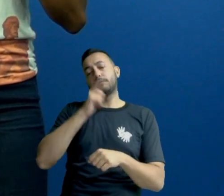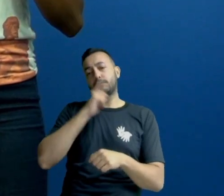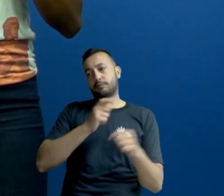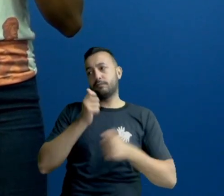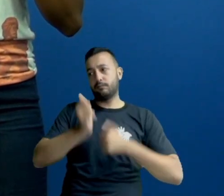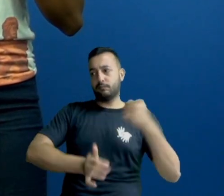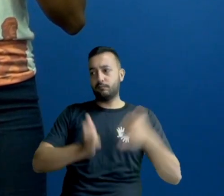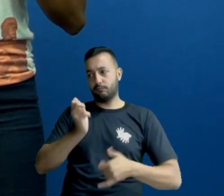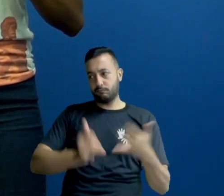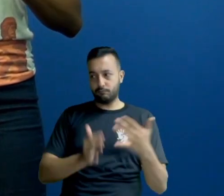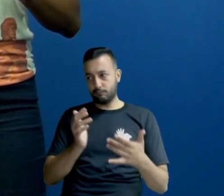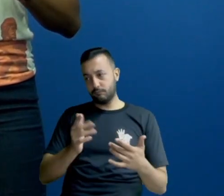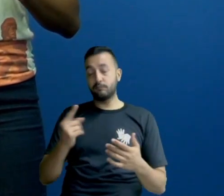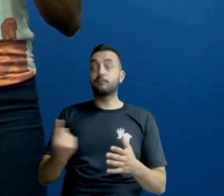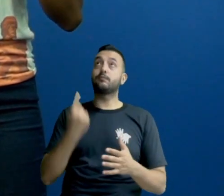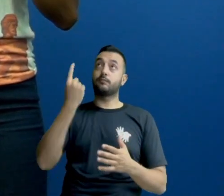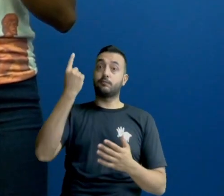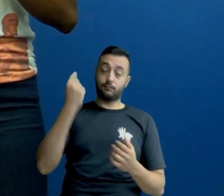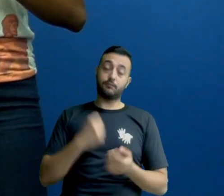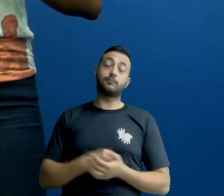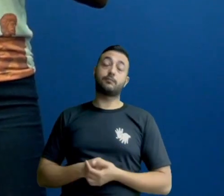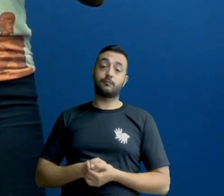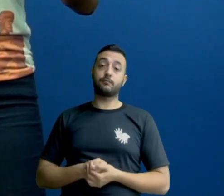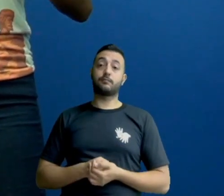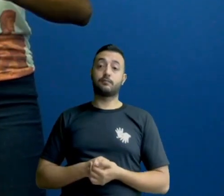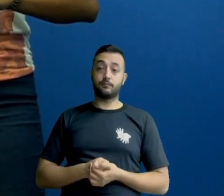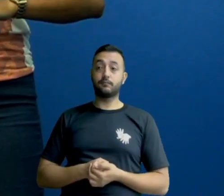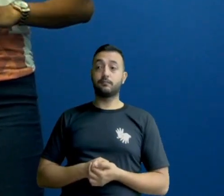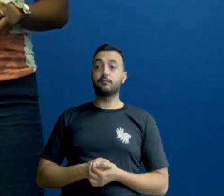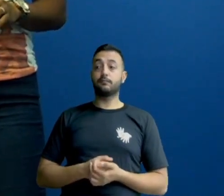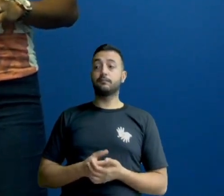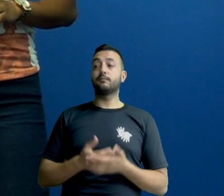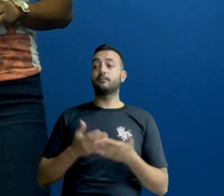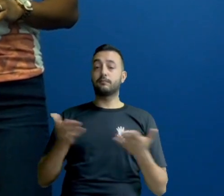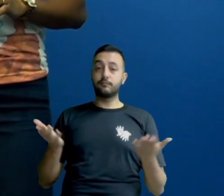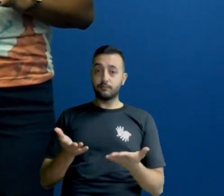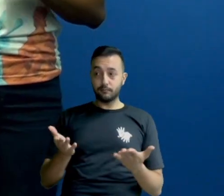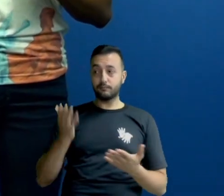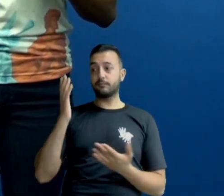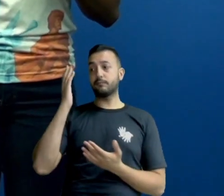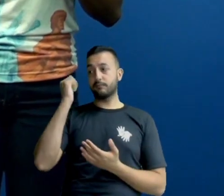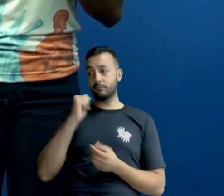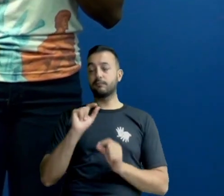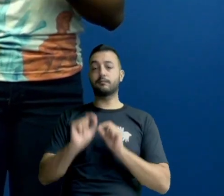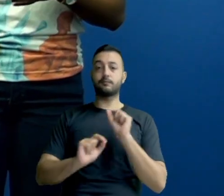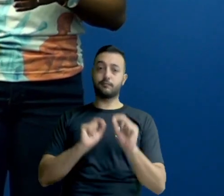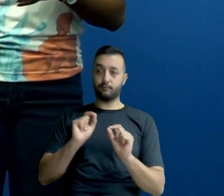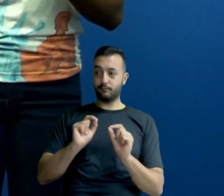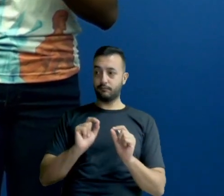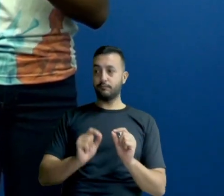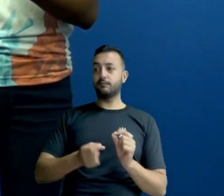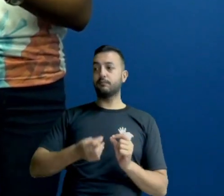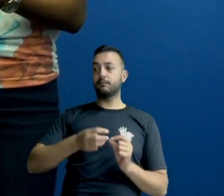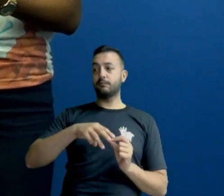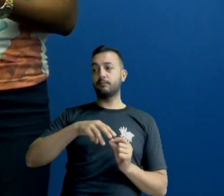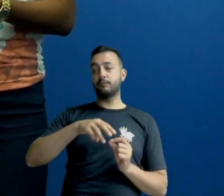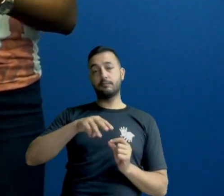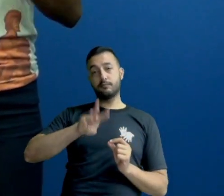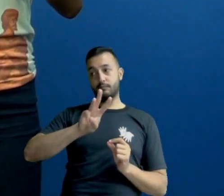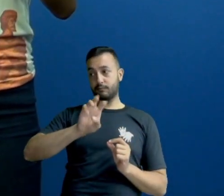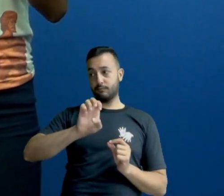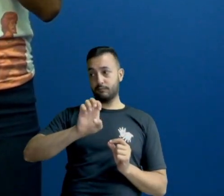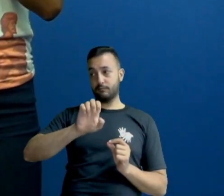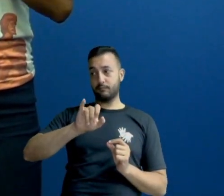referência à altura, tá? À estatura. Então vamos saber agora sobre weight, sobre